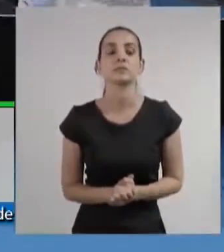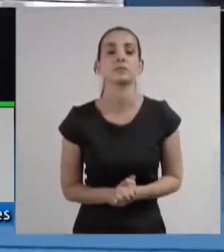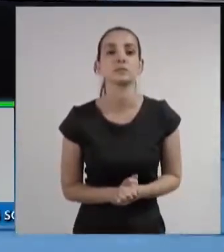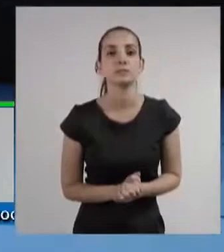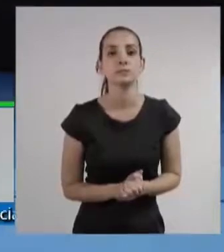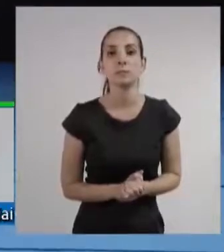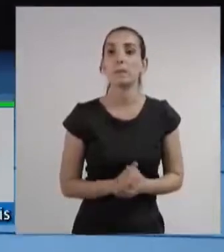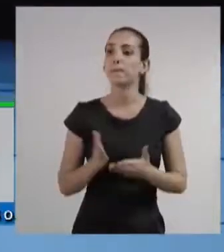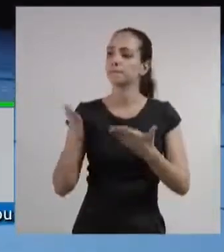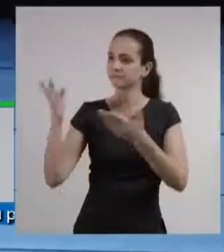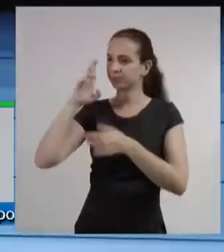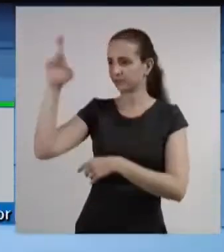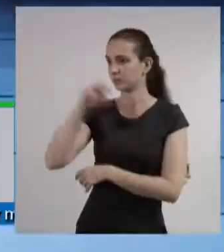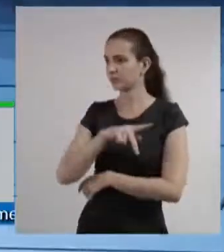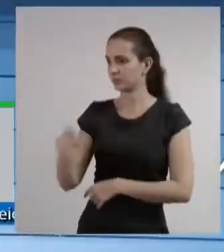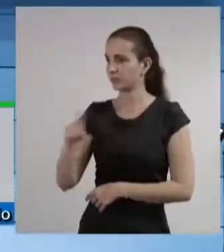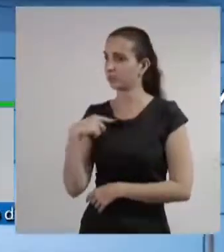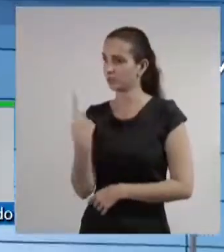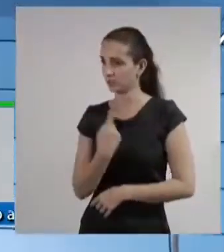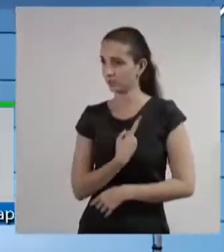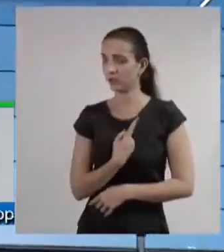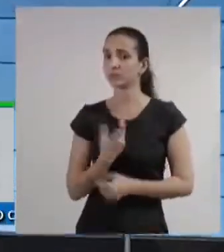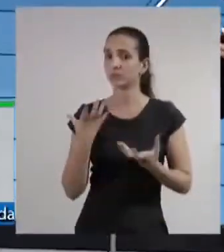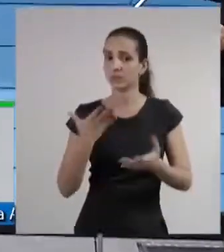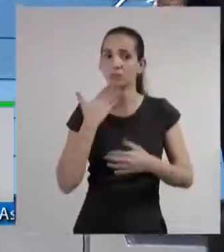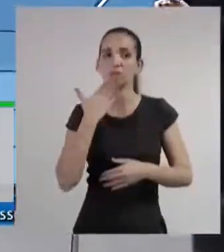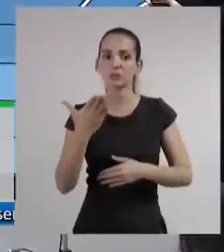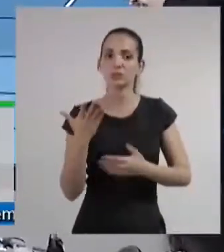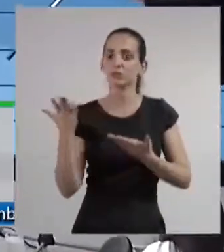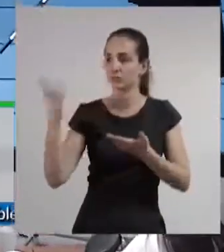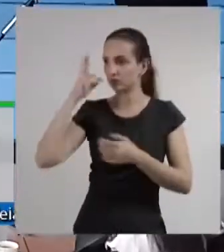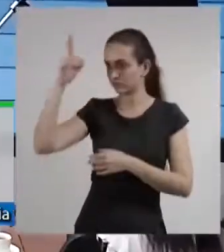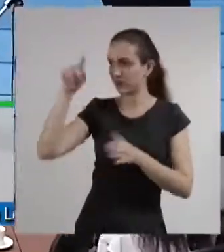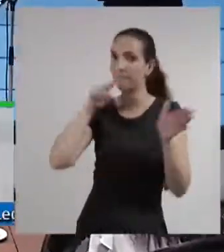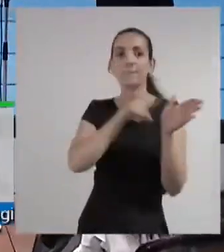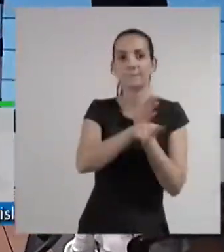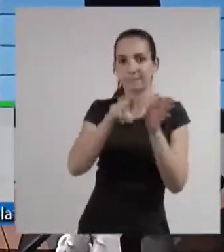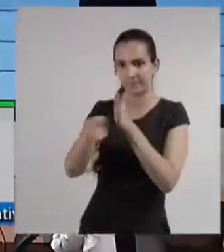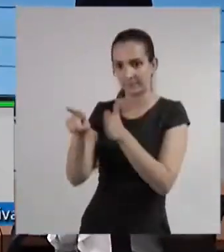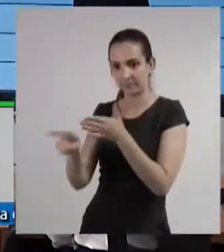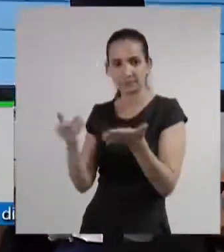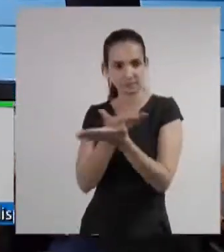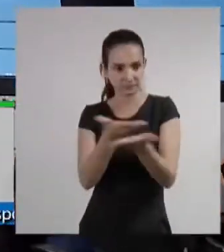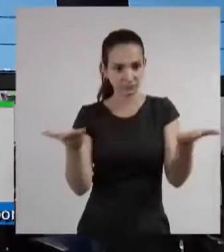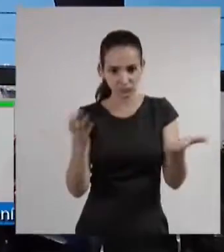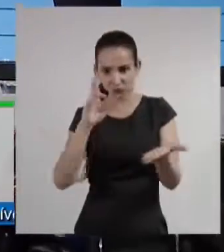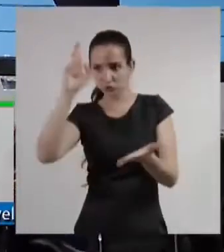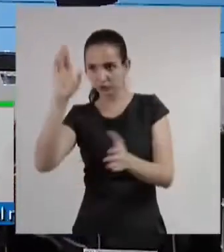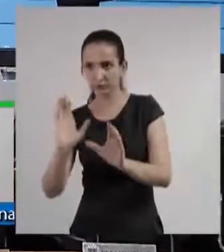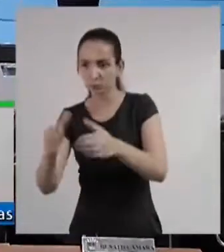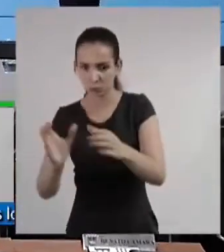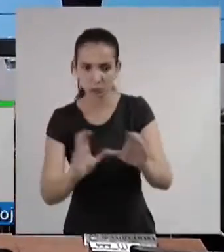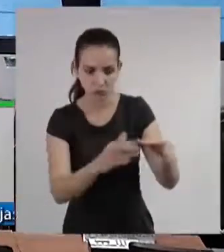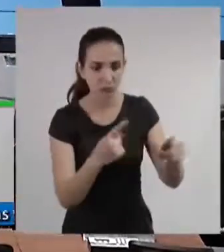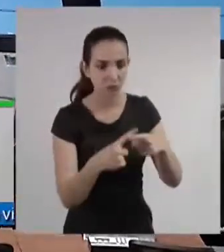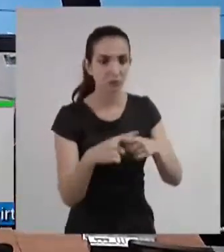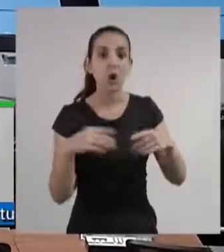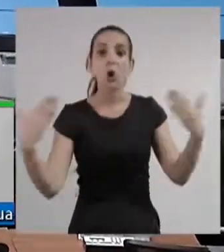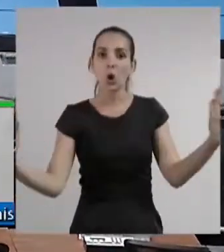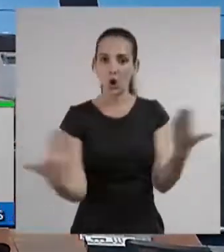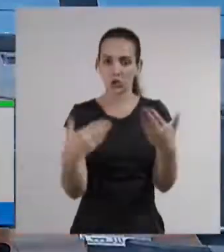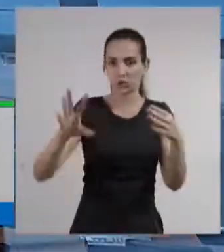Senhor presidente, nós gostaríamos de solicitar a Vossa Excelência consultasse as lideranças partidárias para incluir na pauta de